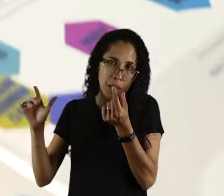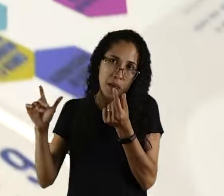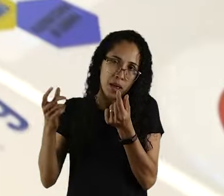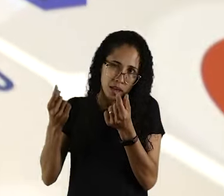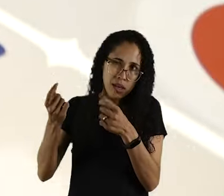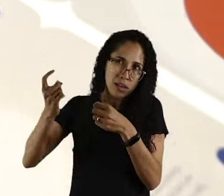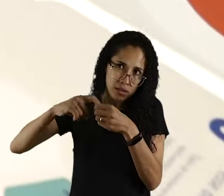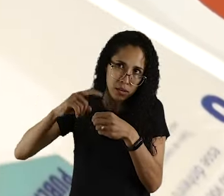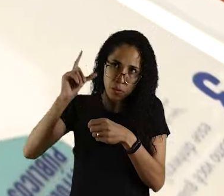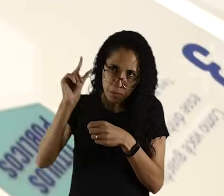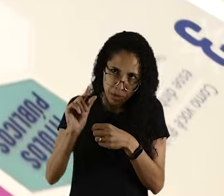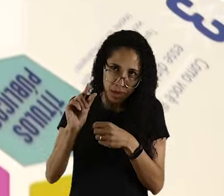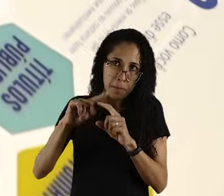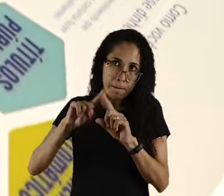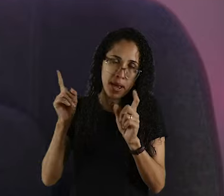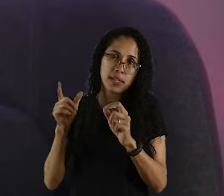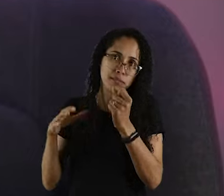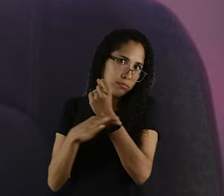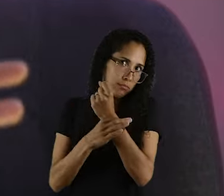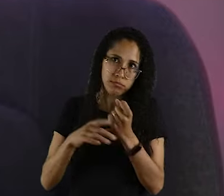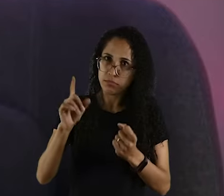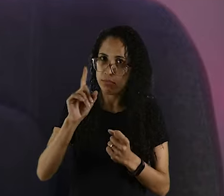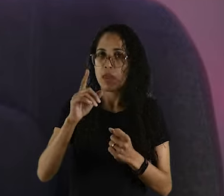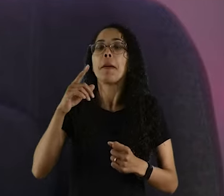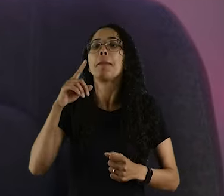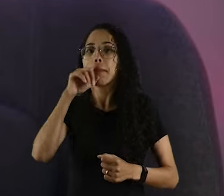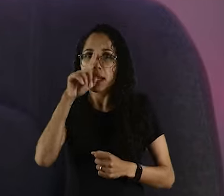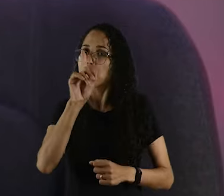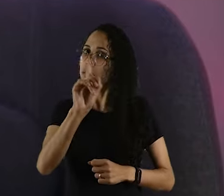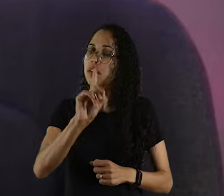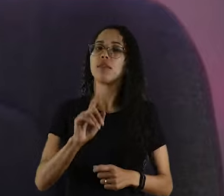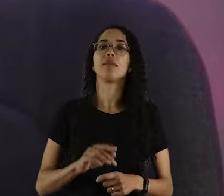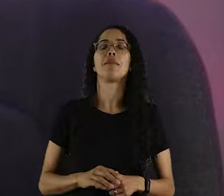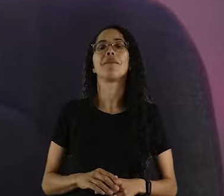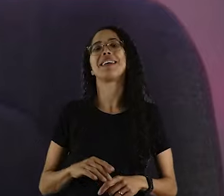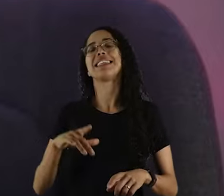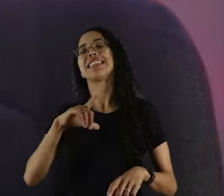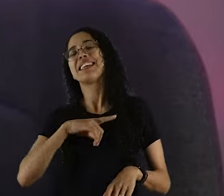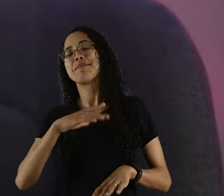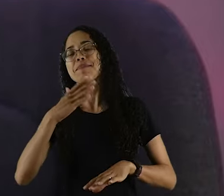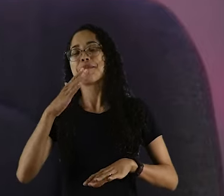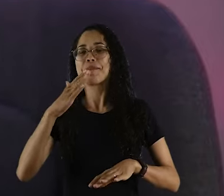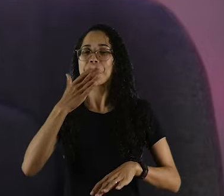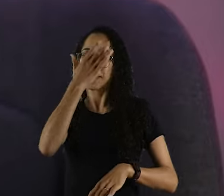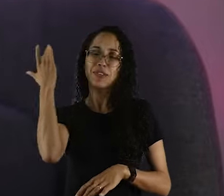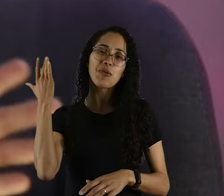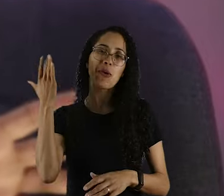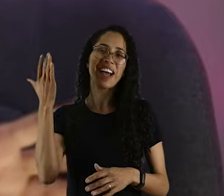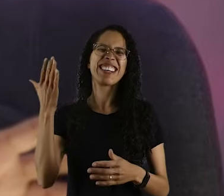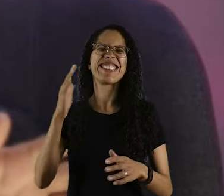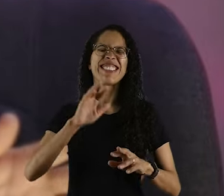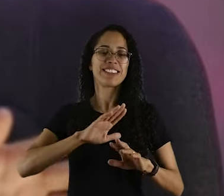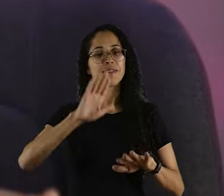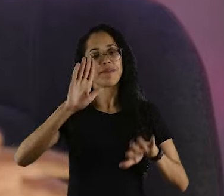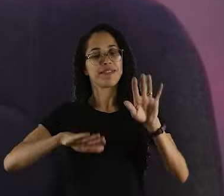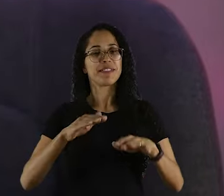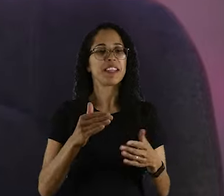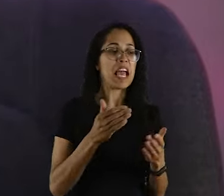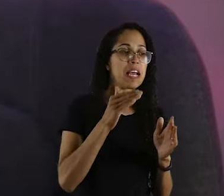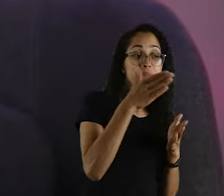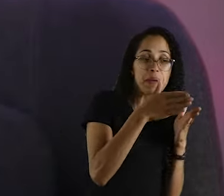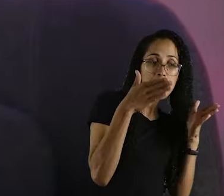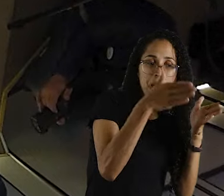mas ali não tem risco quase nenhum. E tem a galera que é mais híbrida, né? Que se arrisca um pouquinho ali, mas não se arrisca tanto, né? E eu